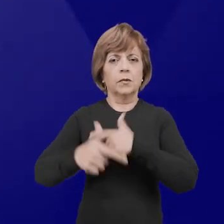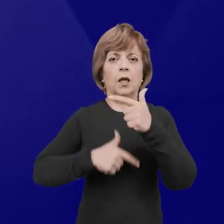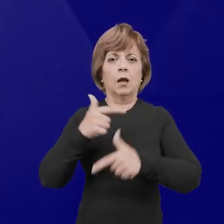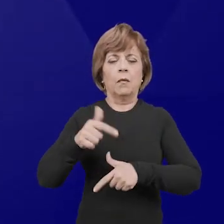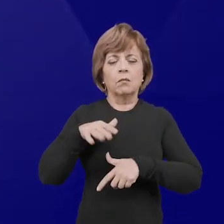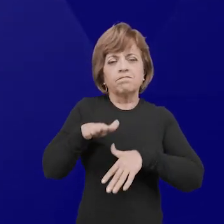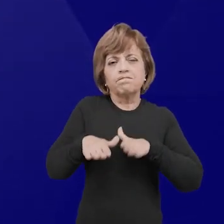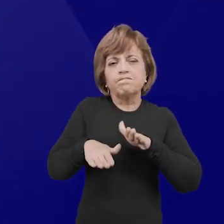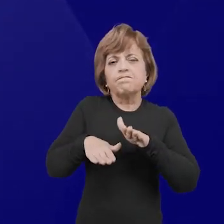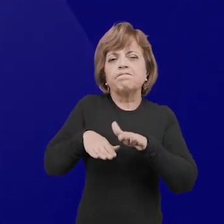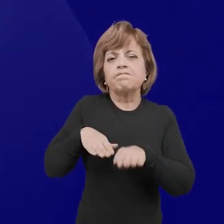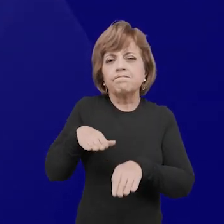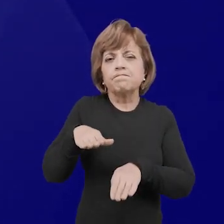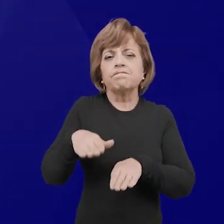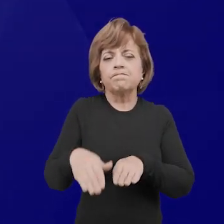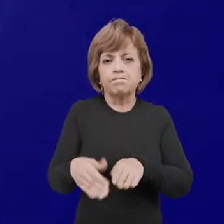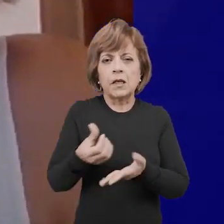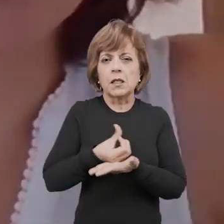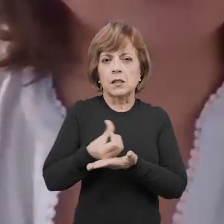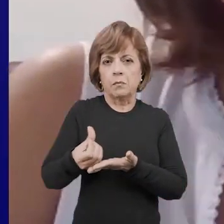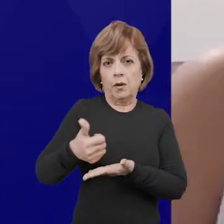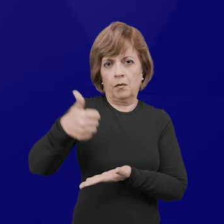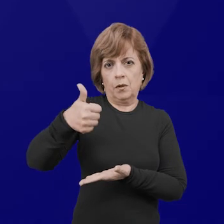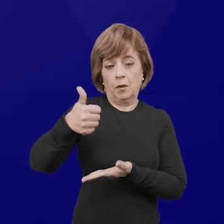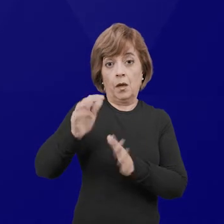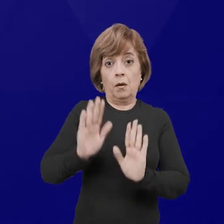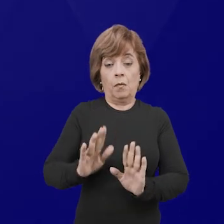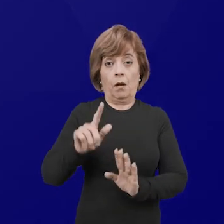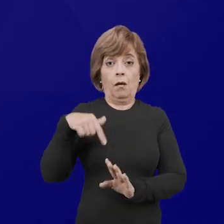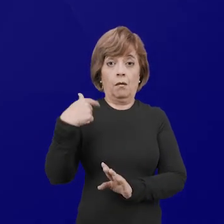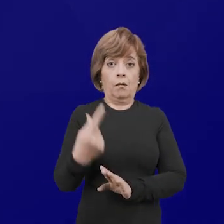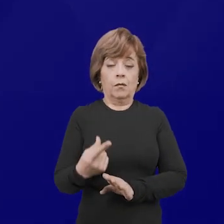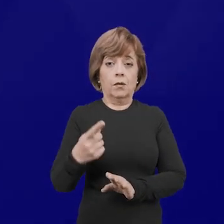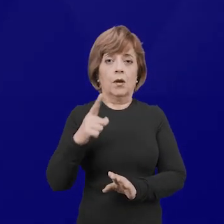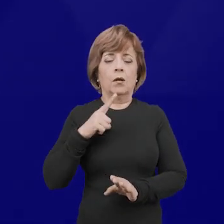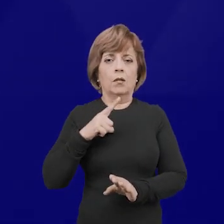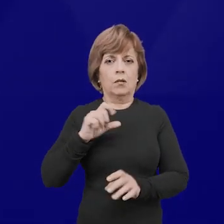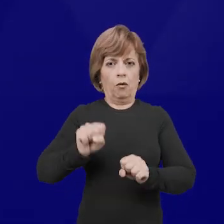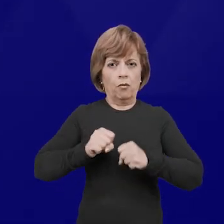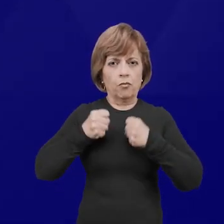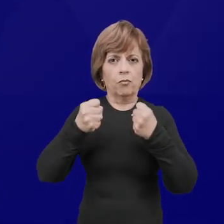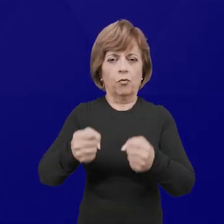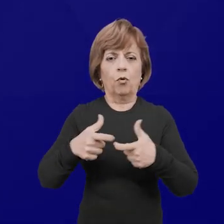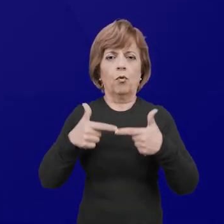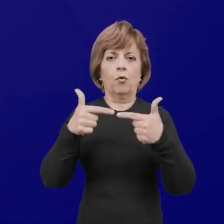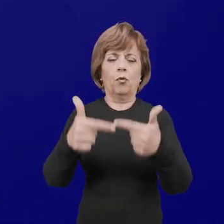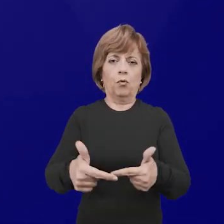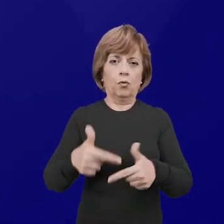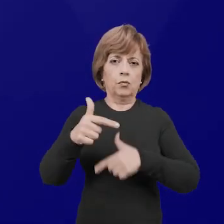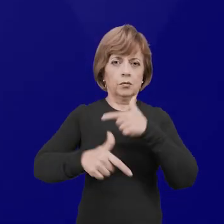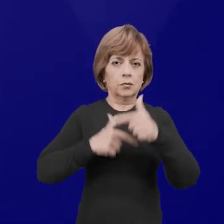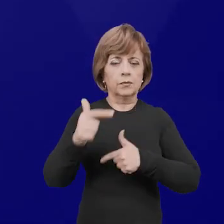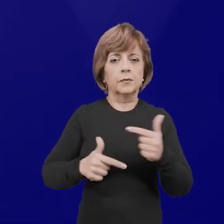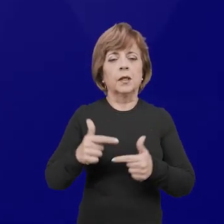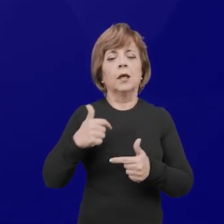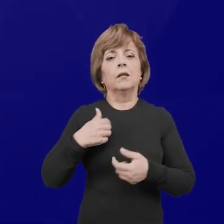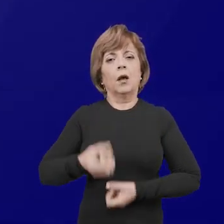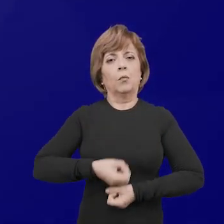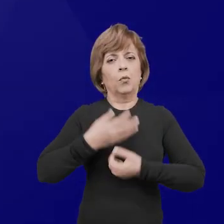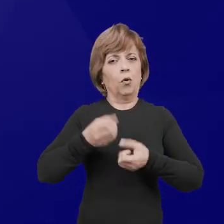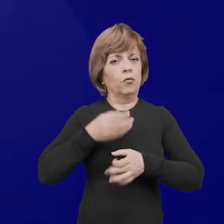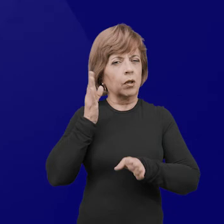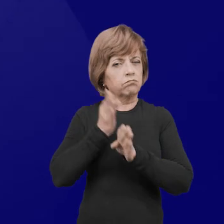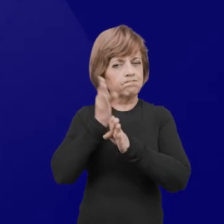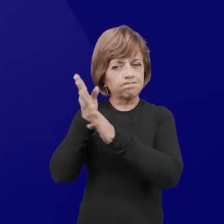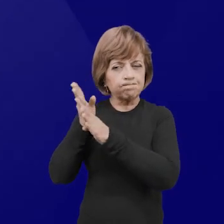no primeiro semestre, principalmente, a gente apoiou a força-tarefa na produção de algumas evidências. A gente